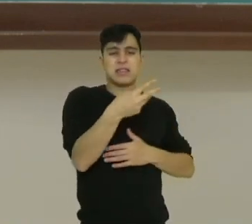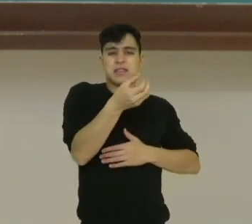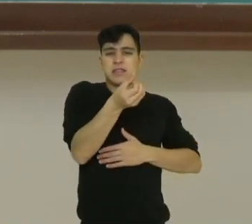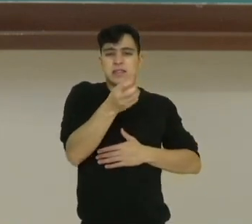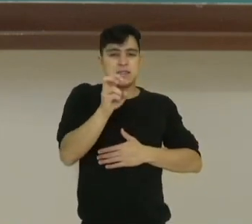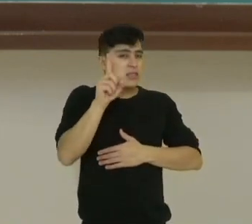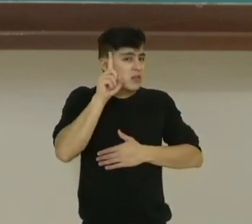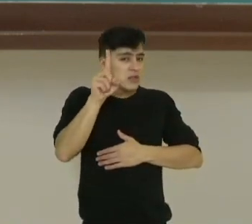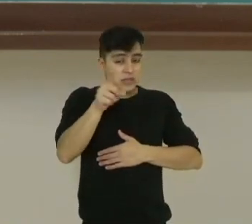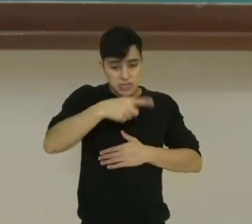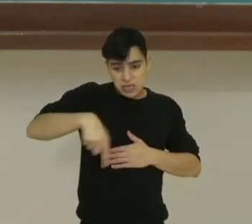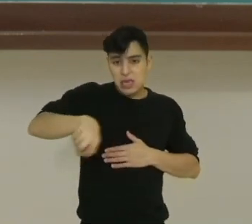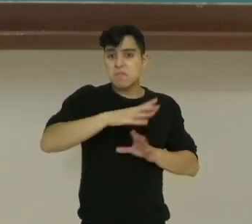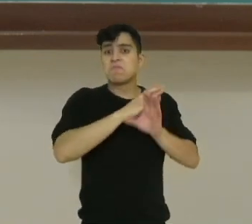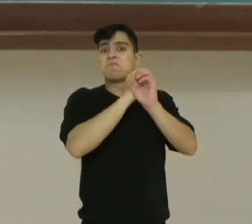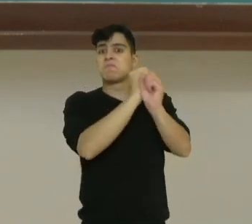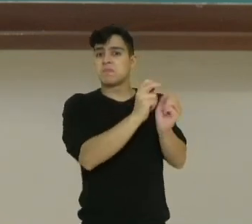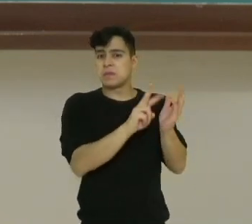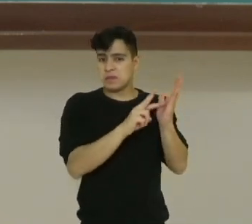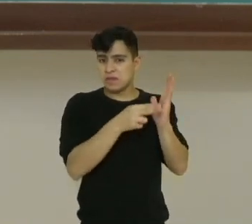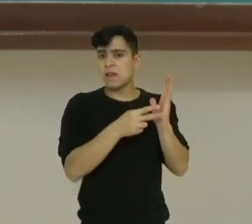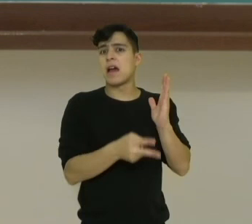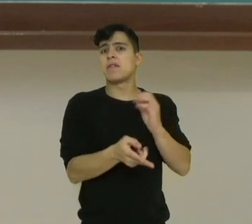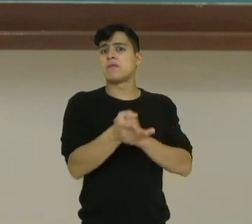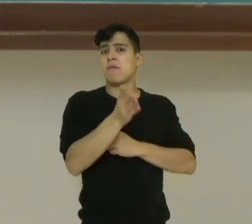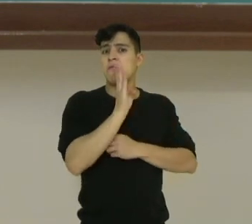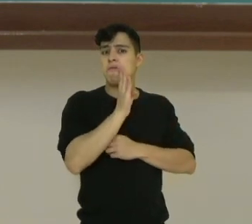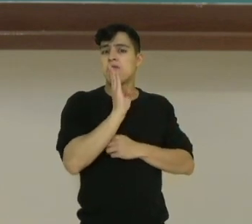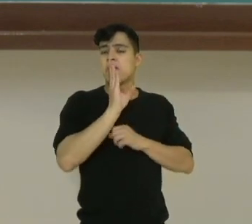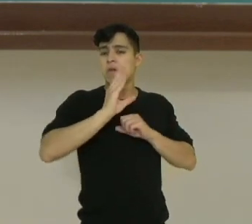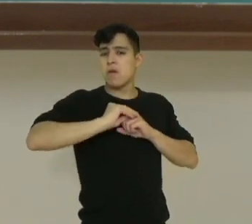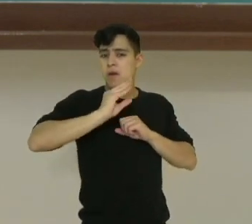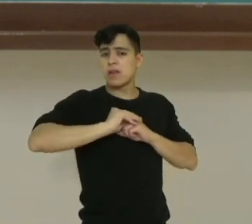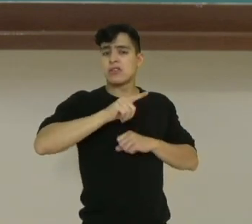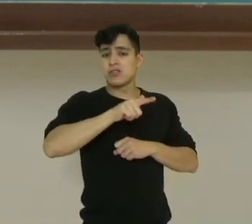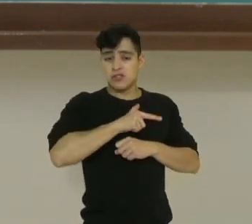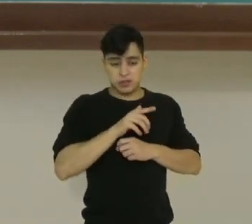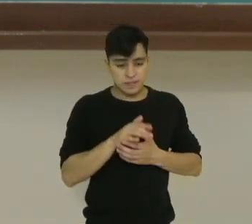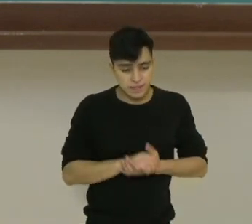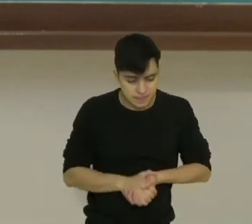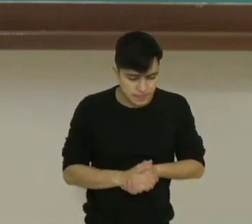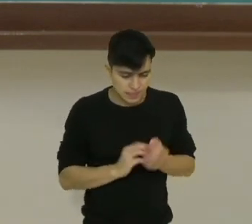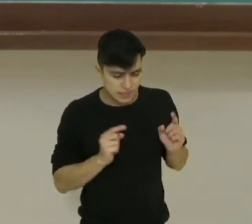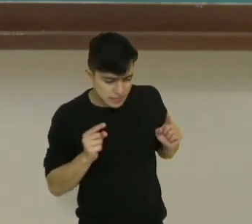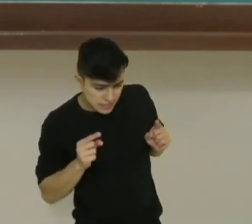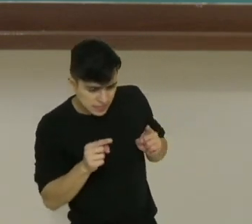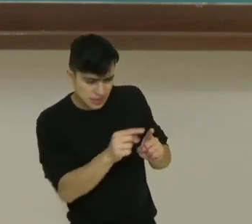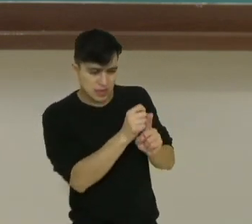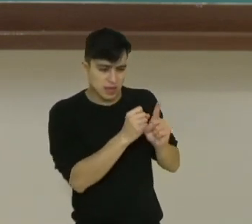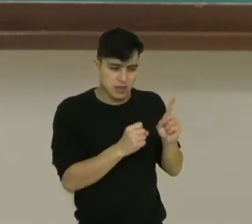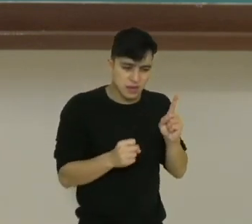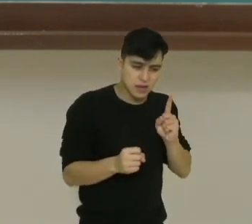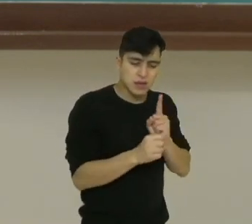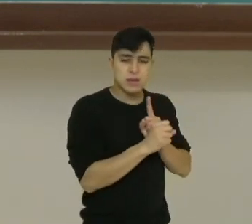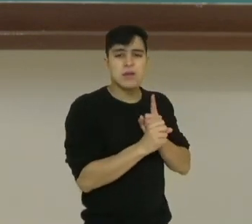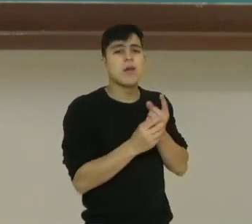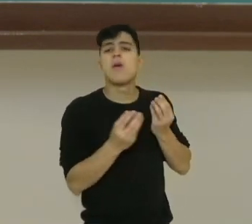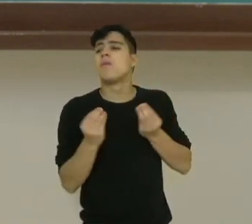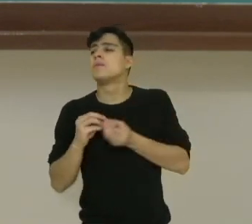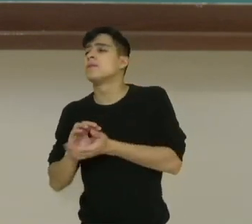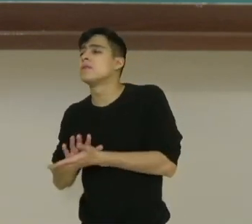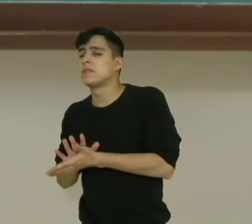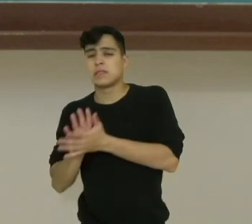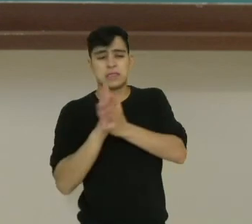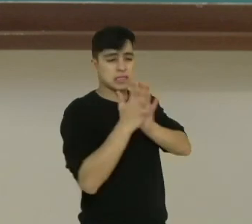conhecimento significativo. E essa sociedade tão rica e tão desenvolvida foi destruída